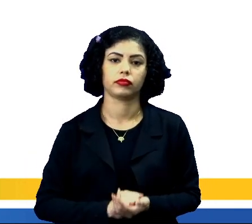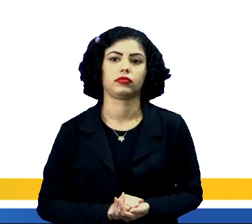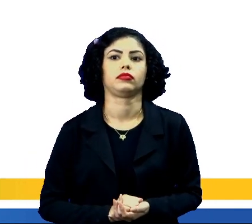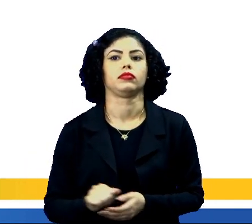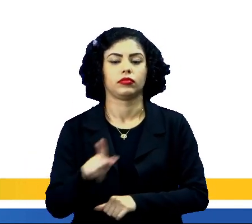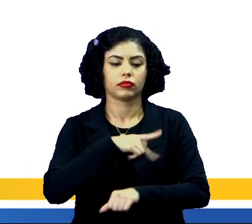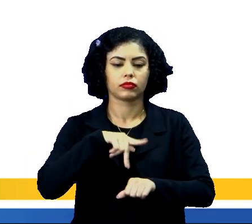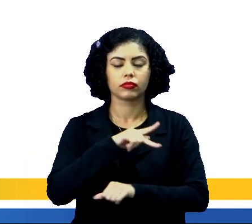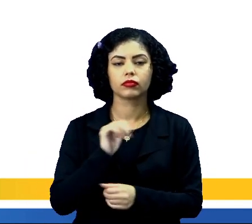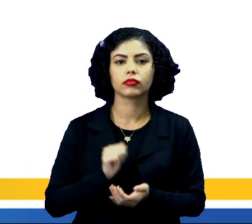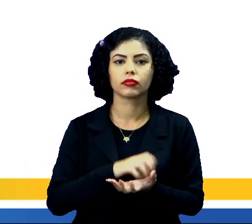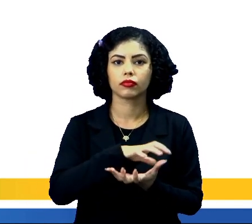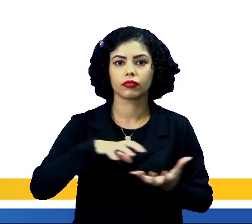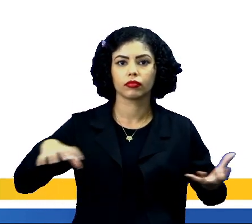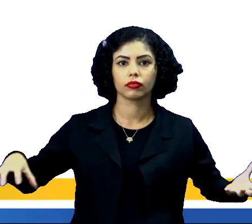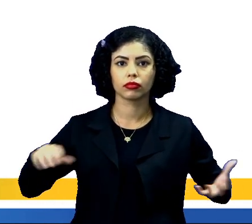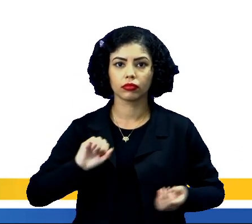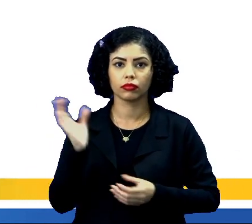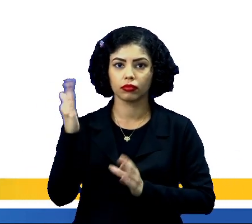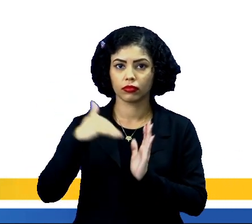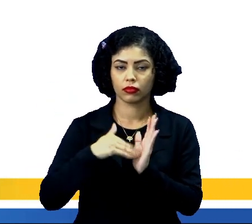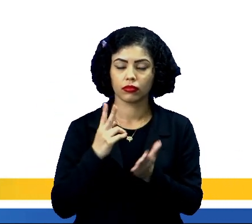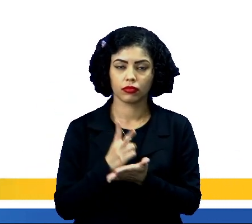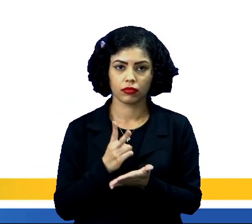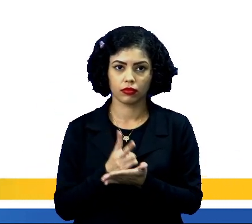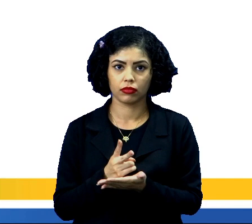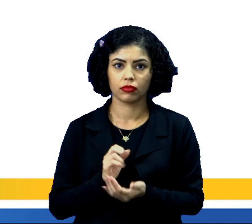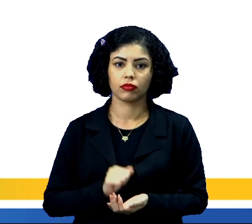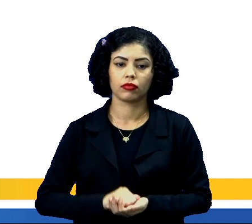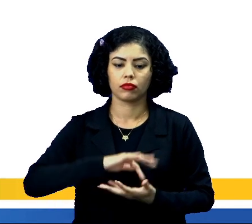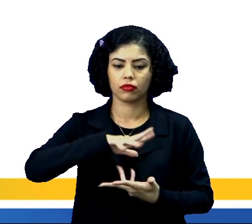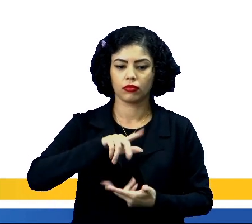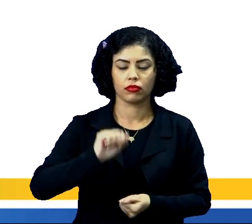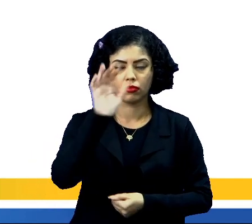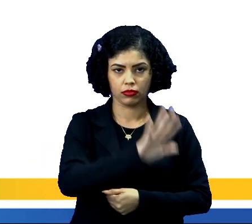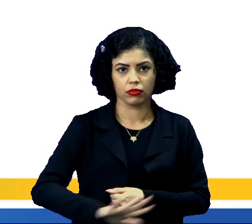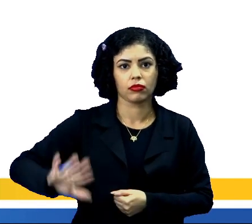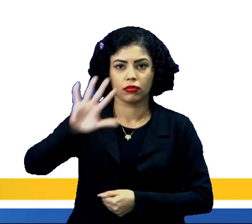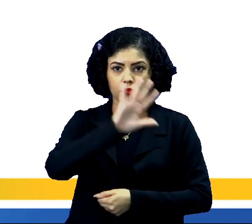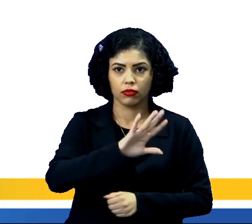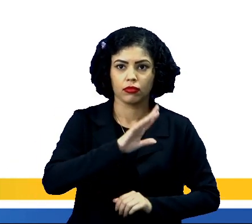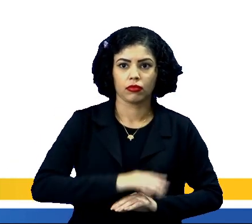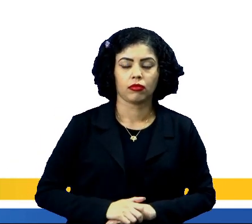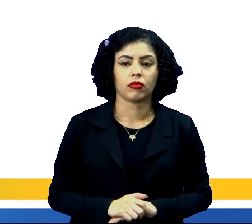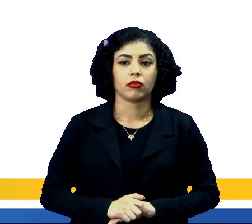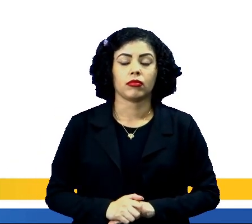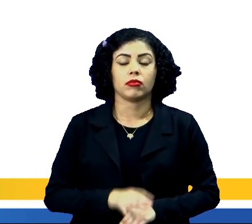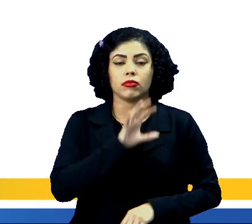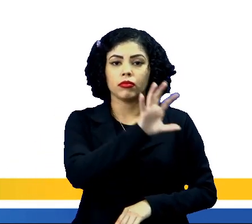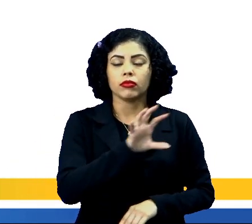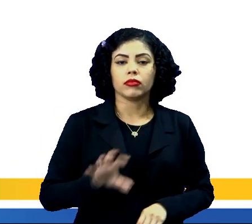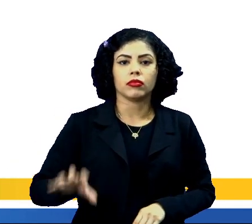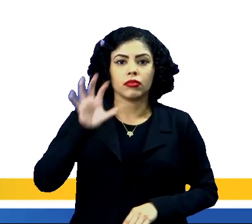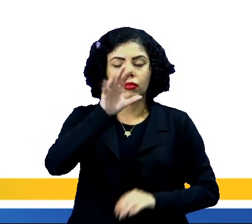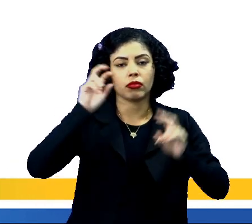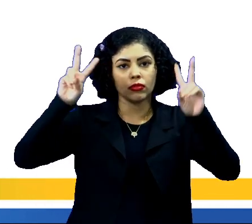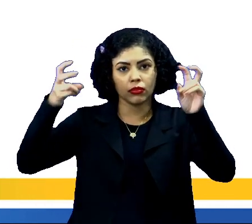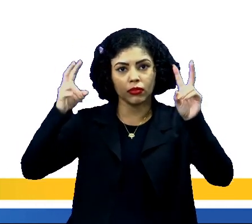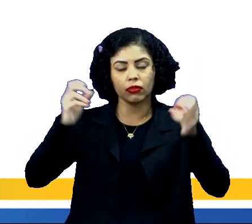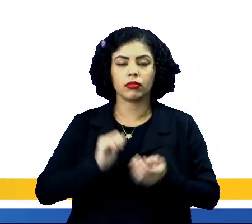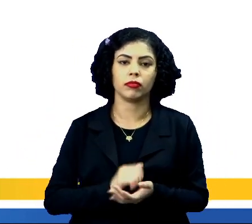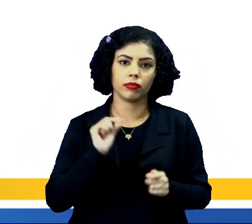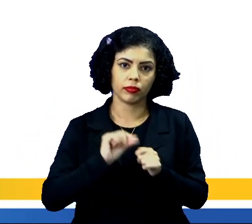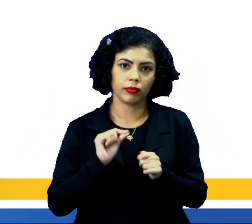seria um país, um continente, ou até mesmo aí o mapa mundi, que seria o mapa do mundo. Os mapas são temáticos e